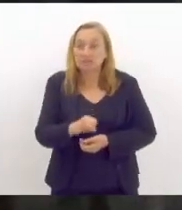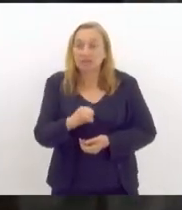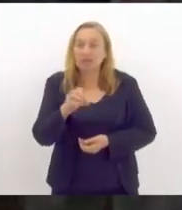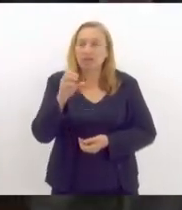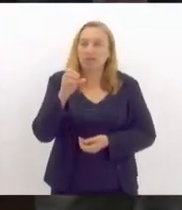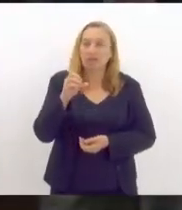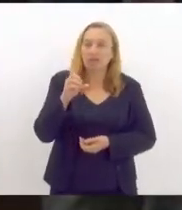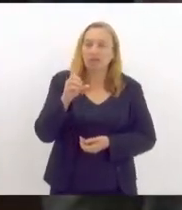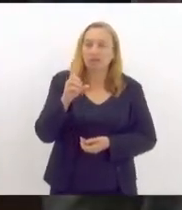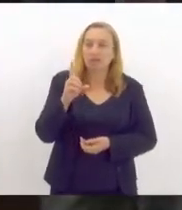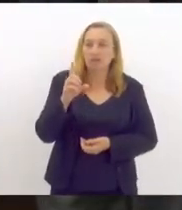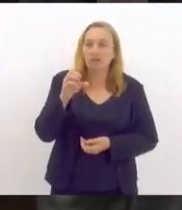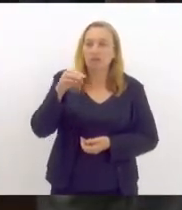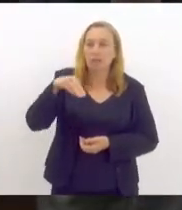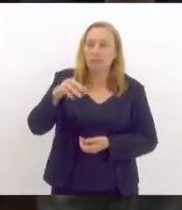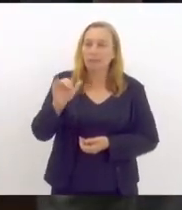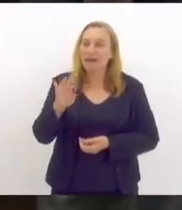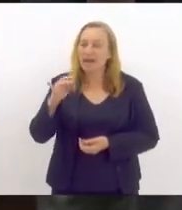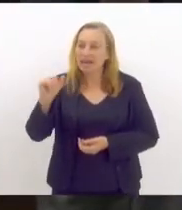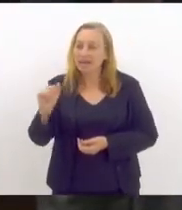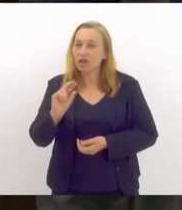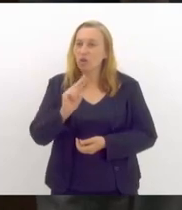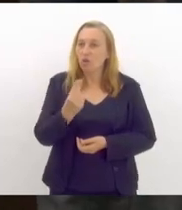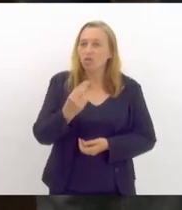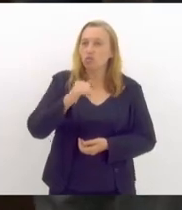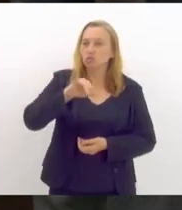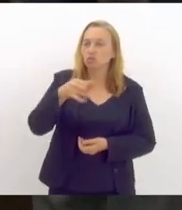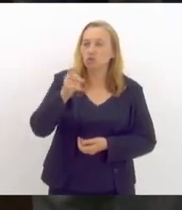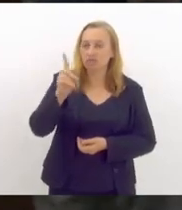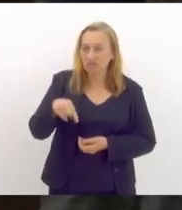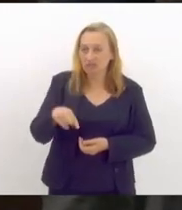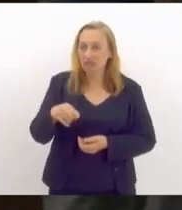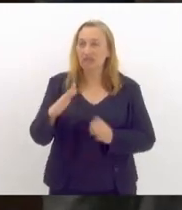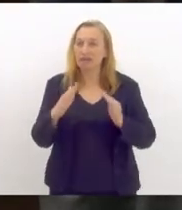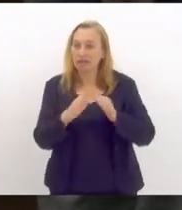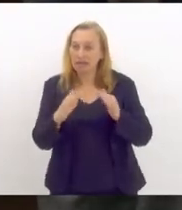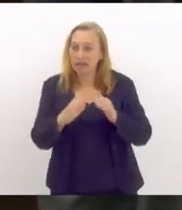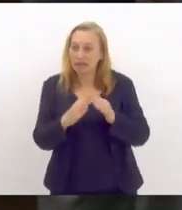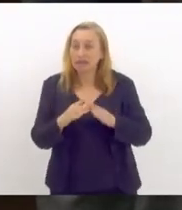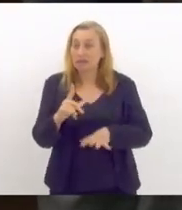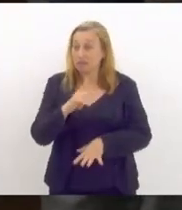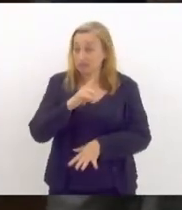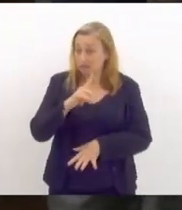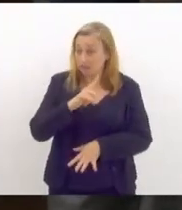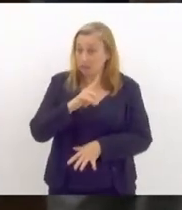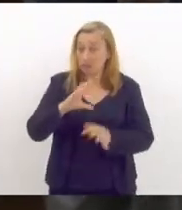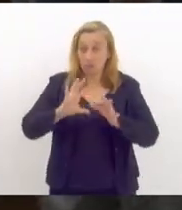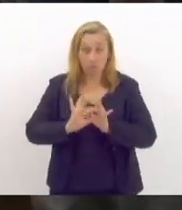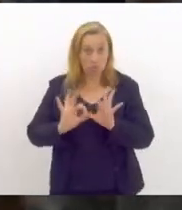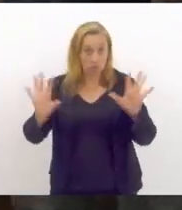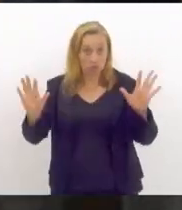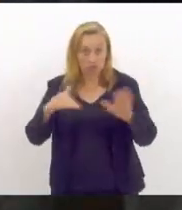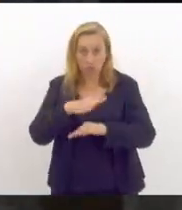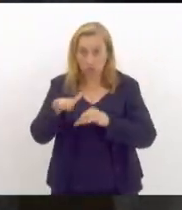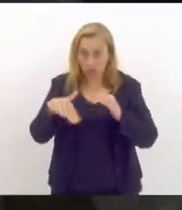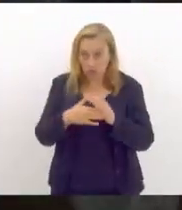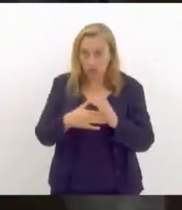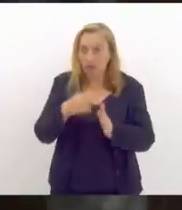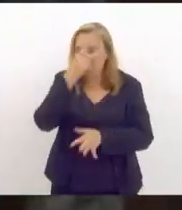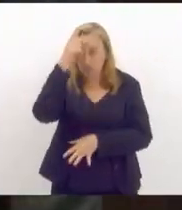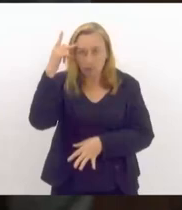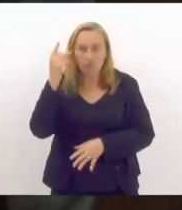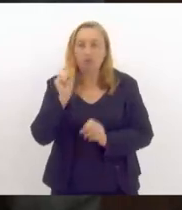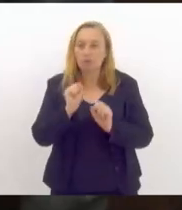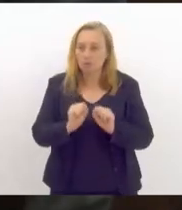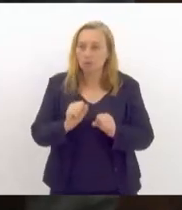Dona Maria ou o seu José que está em casa Se estivessemos numa democracia plena onde as pessoas